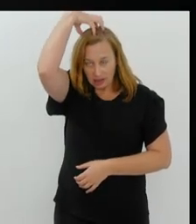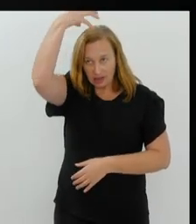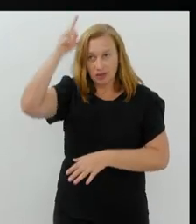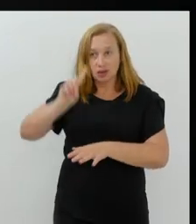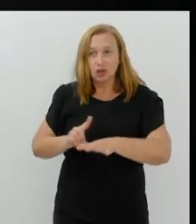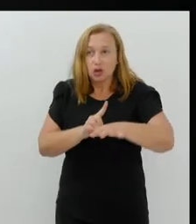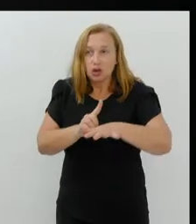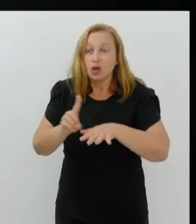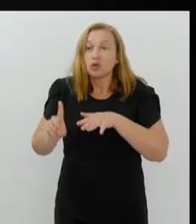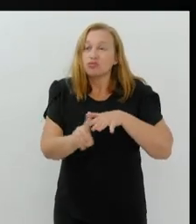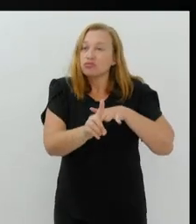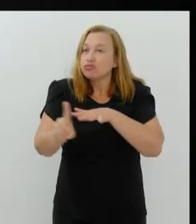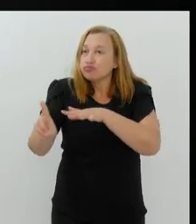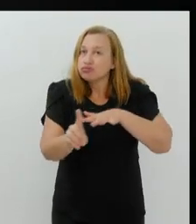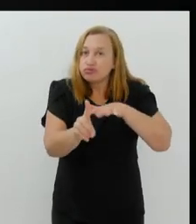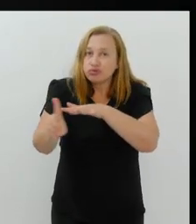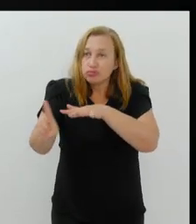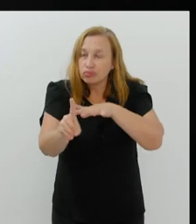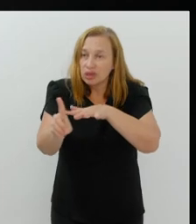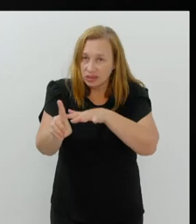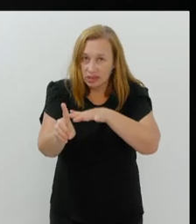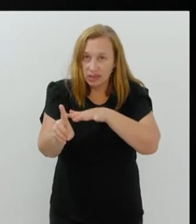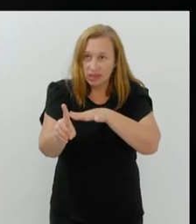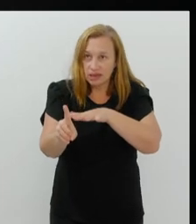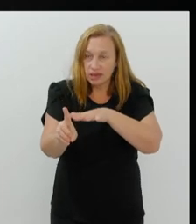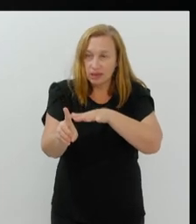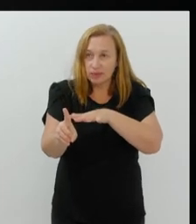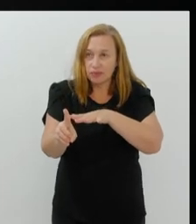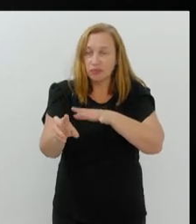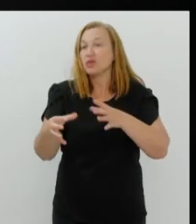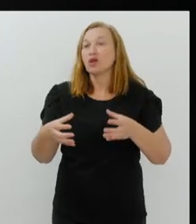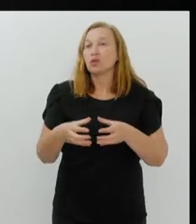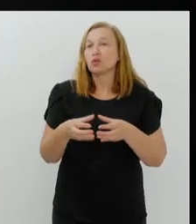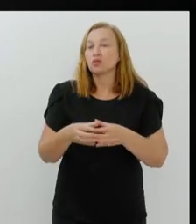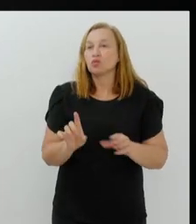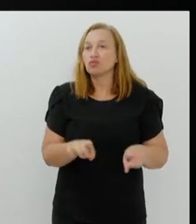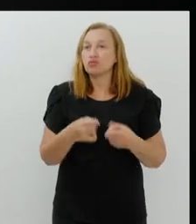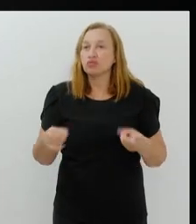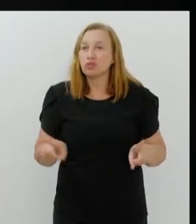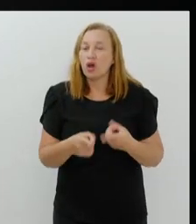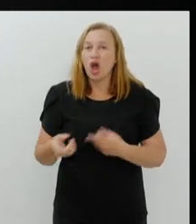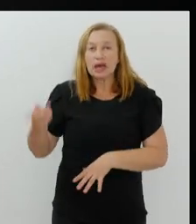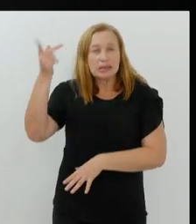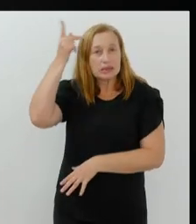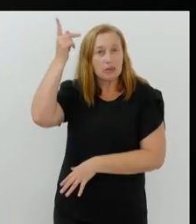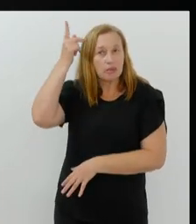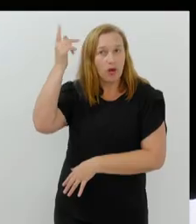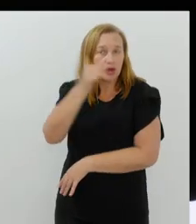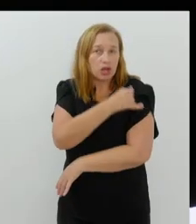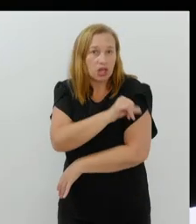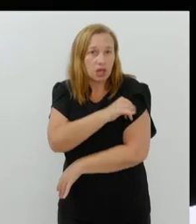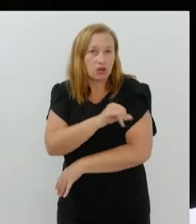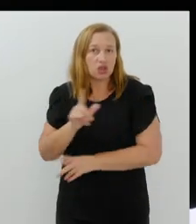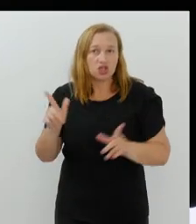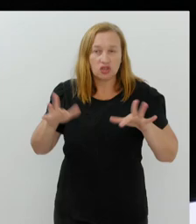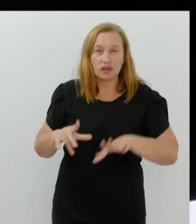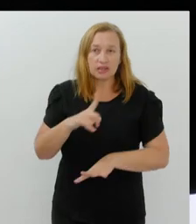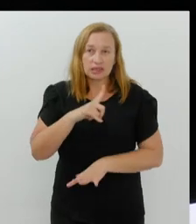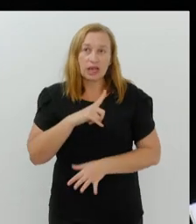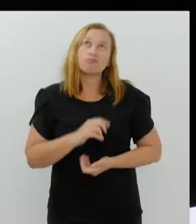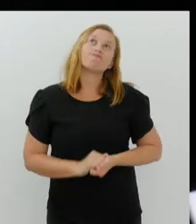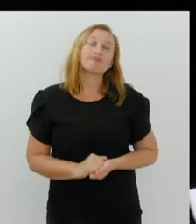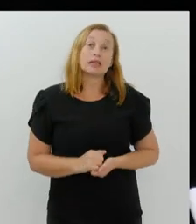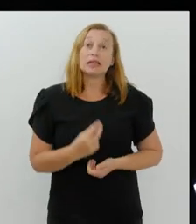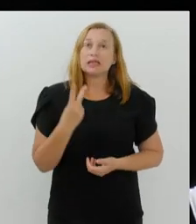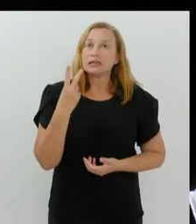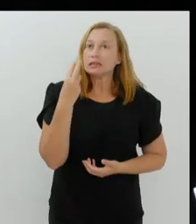de bateria Rio de Janeiro e São Paulo. São Paulo. Você detecta alguma diferença? Há muitas. Fiquei